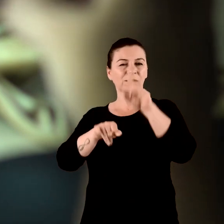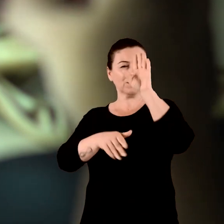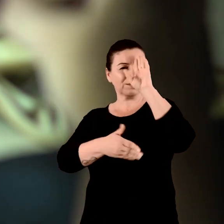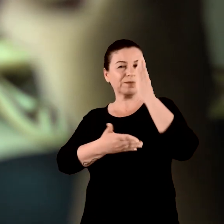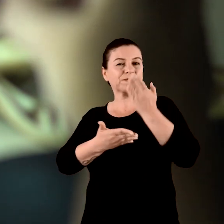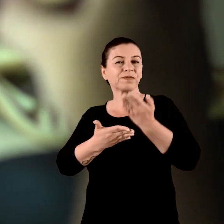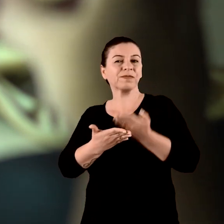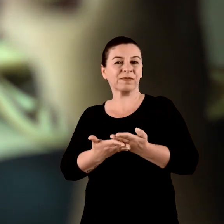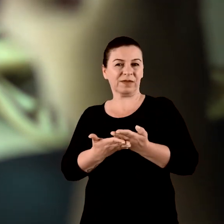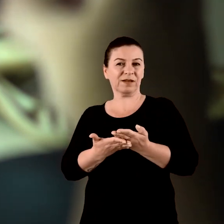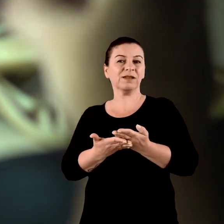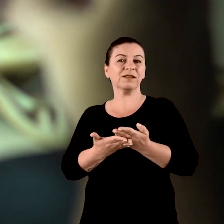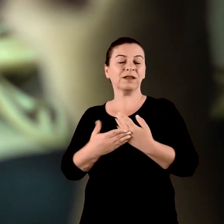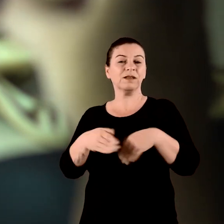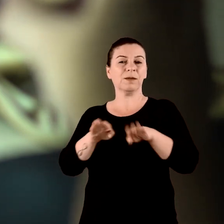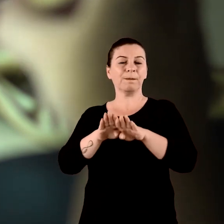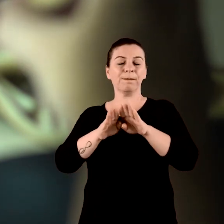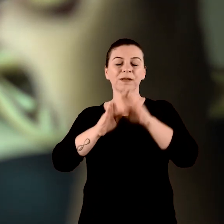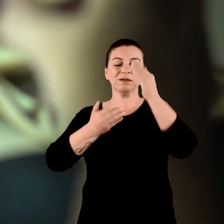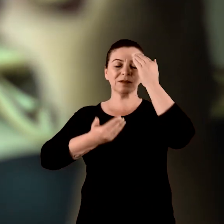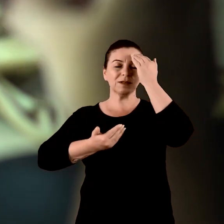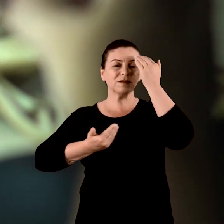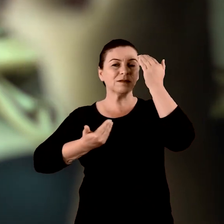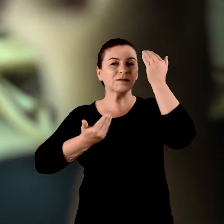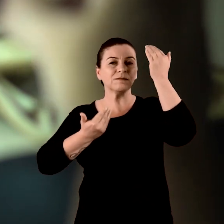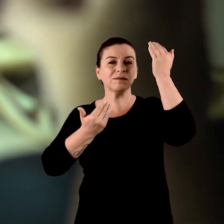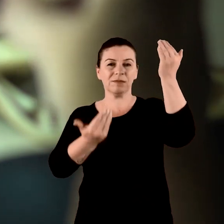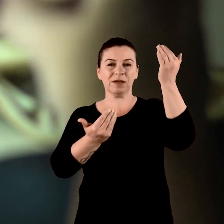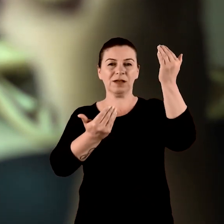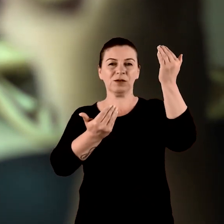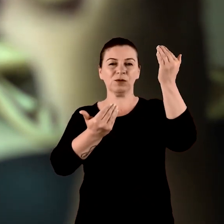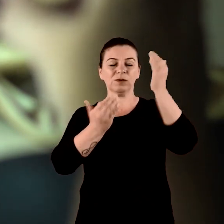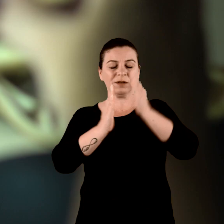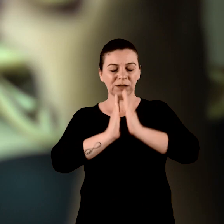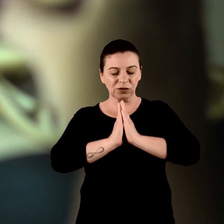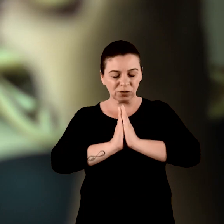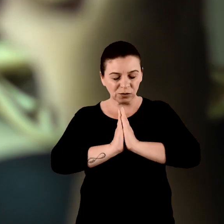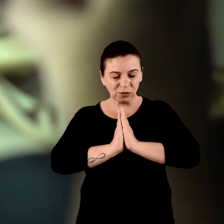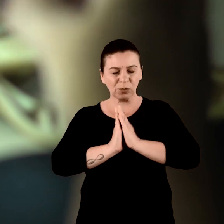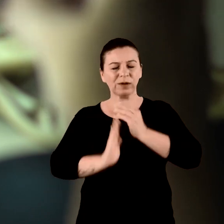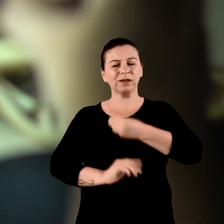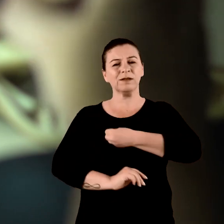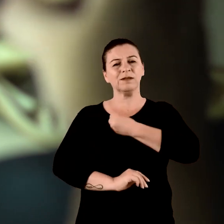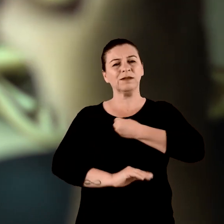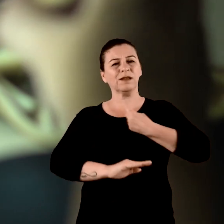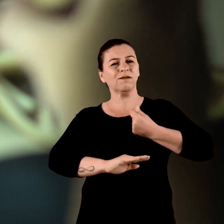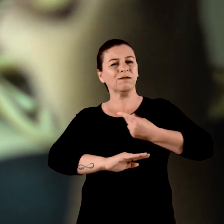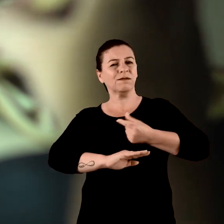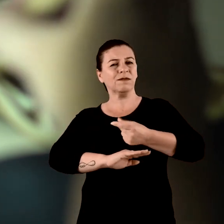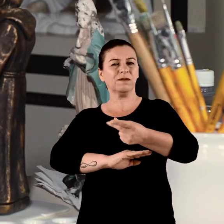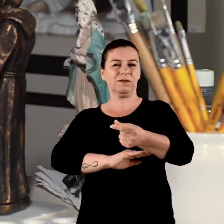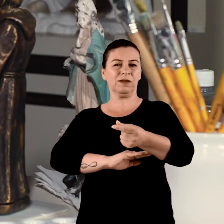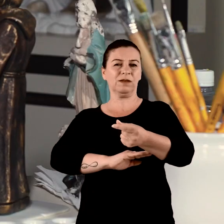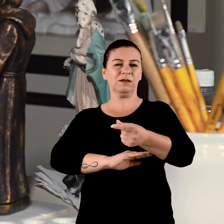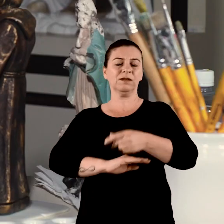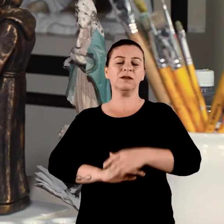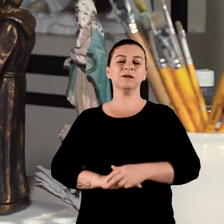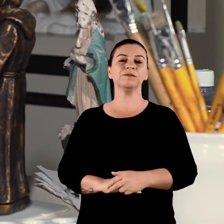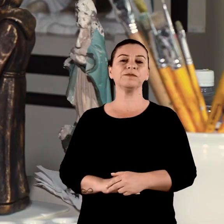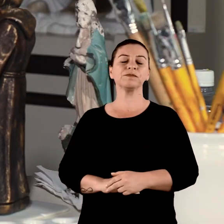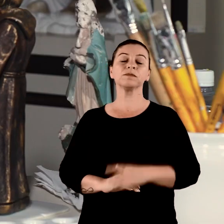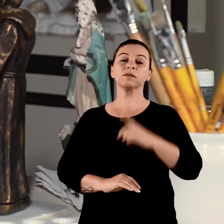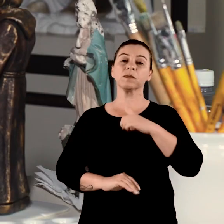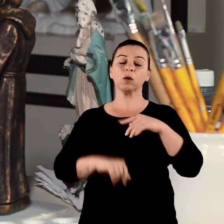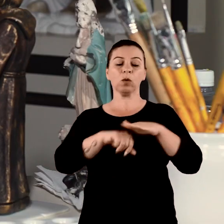de crenças, de agradecimentos e gratidões ao longo das vidas.